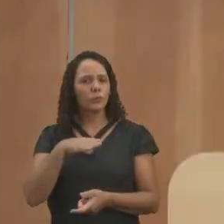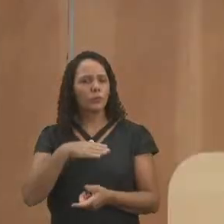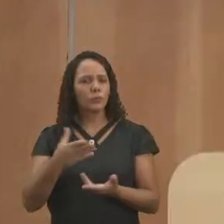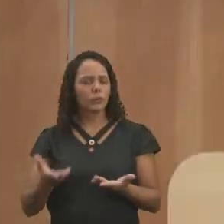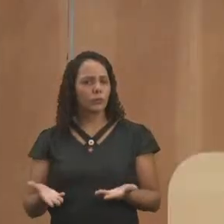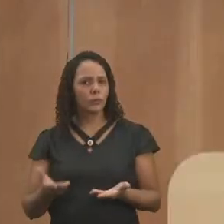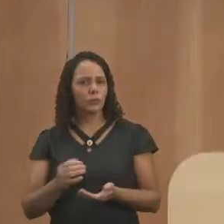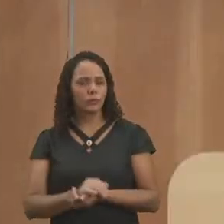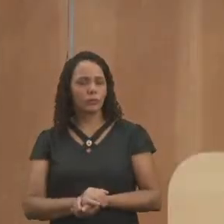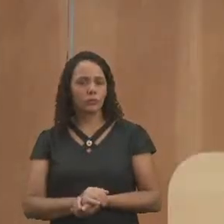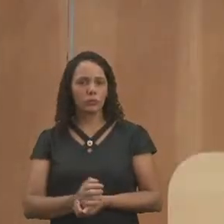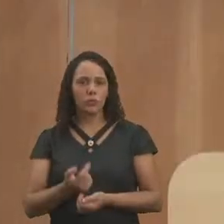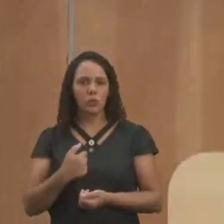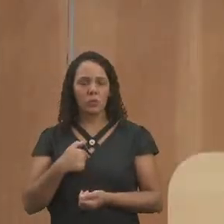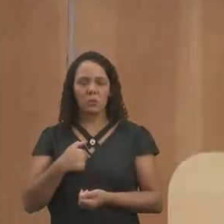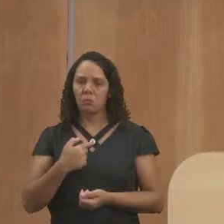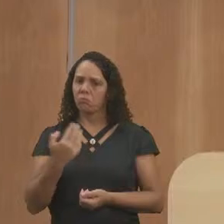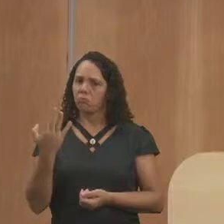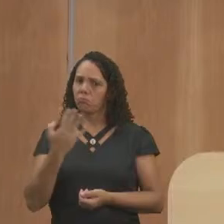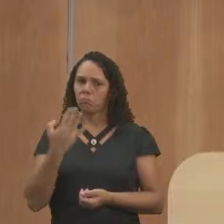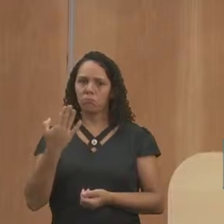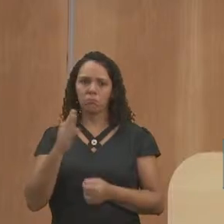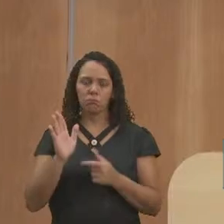Eu não acompanhei a apresentação do